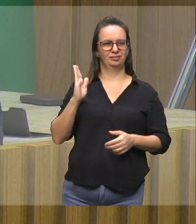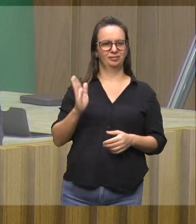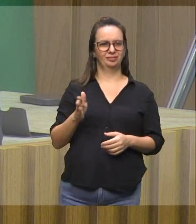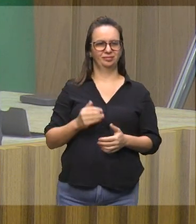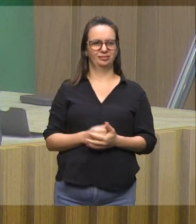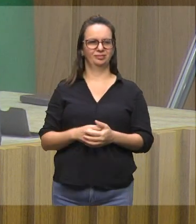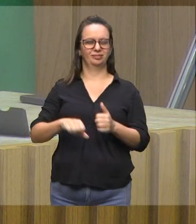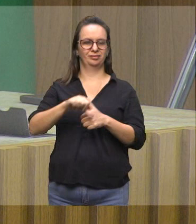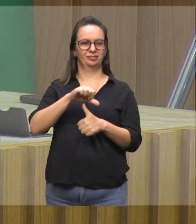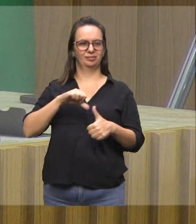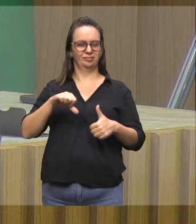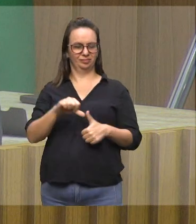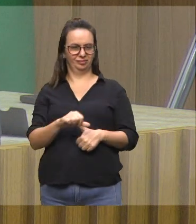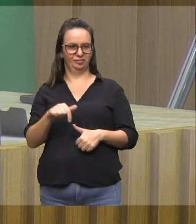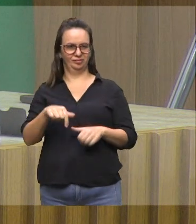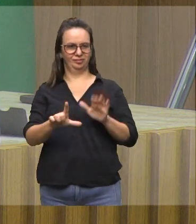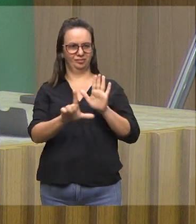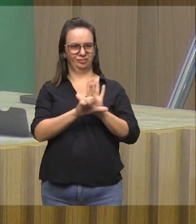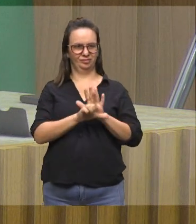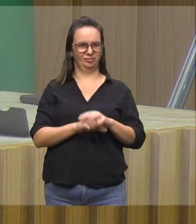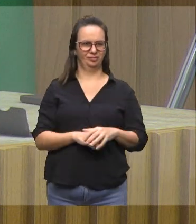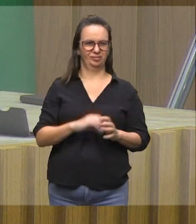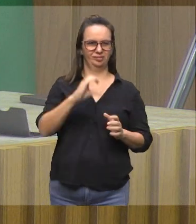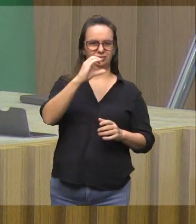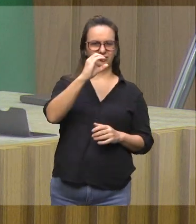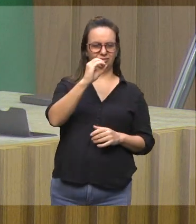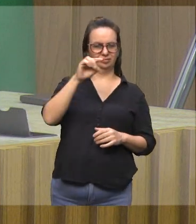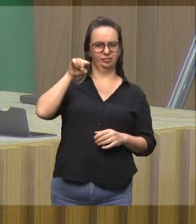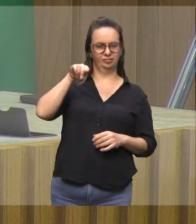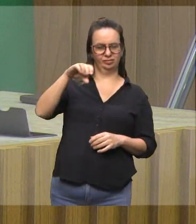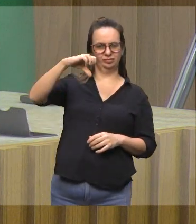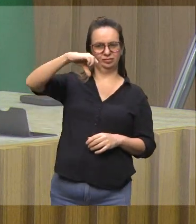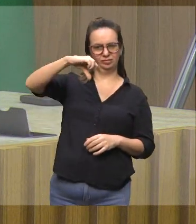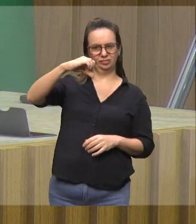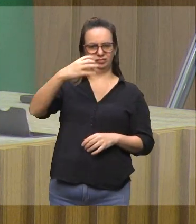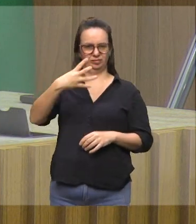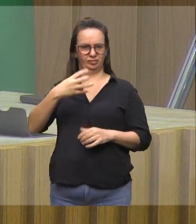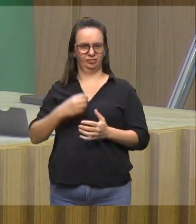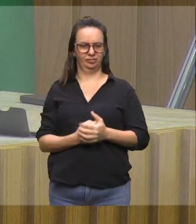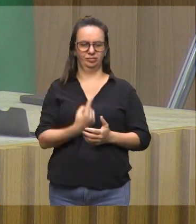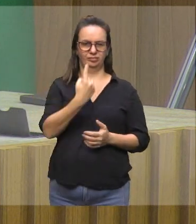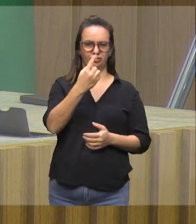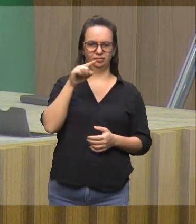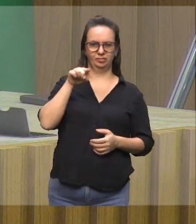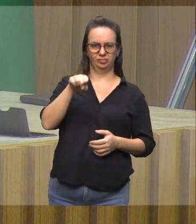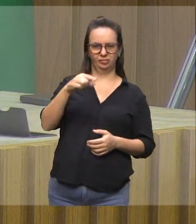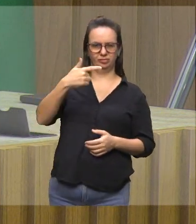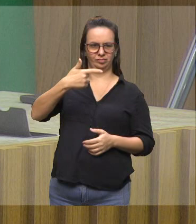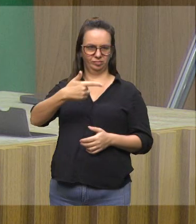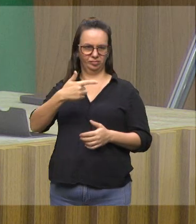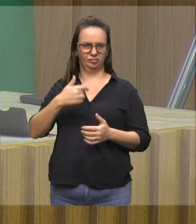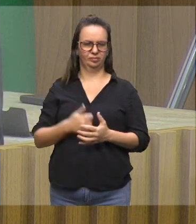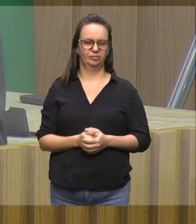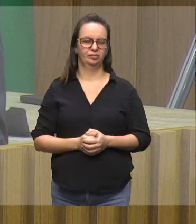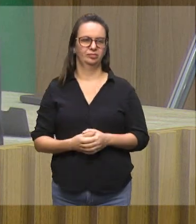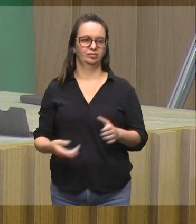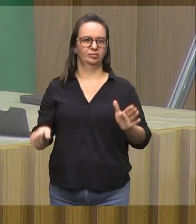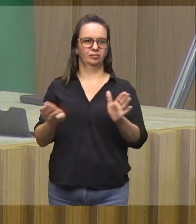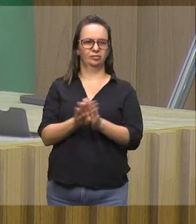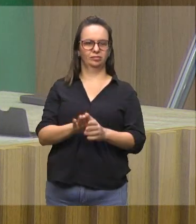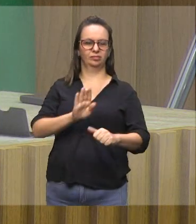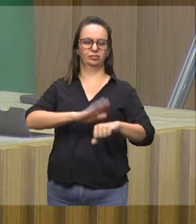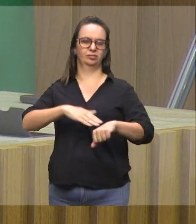de 0,94 para 1,2, o que resultou aí em mais recursos para as instituições, mais recursos